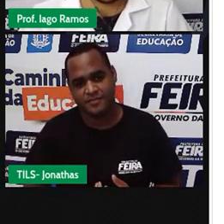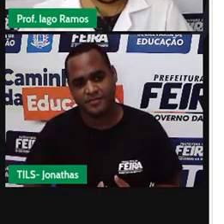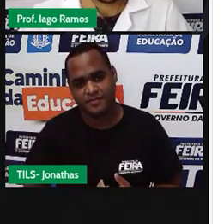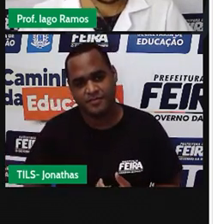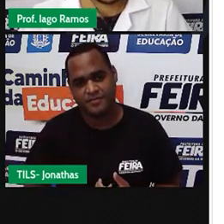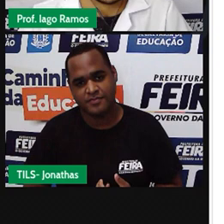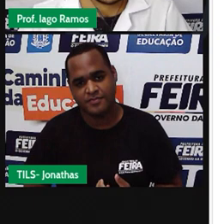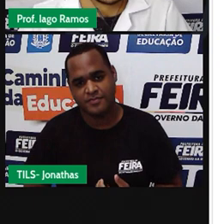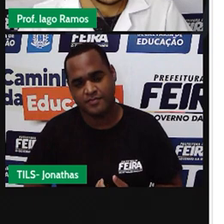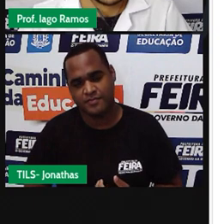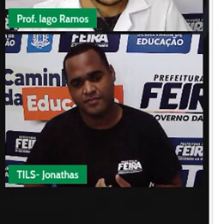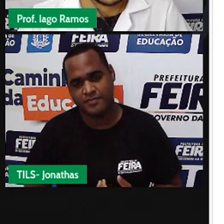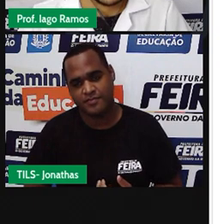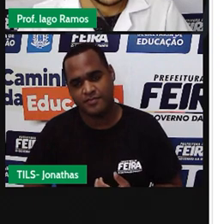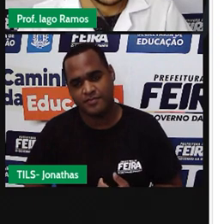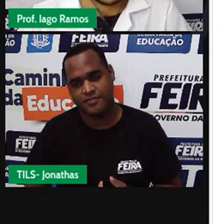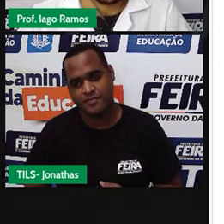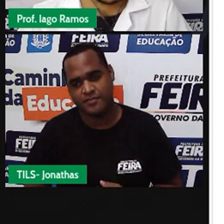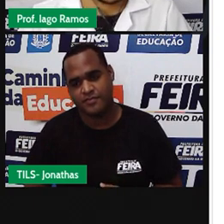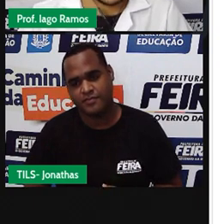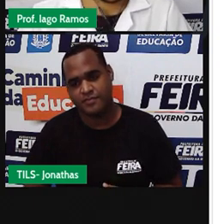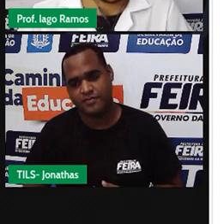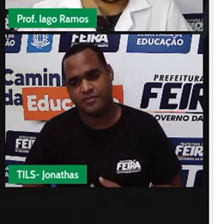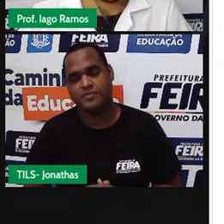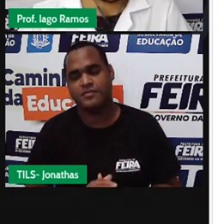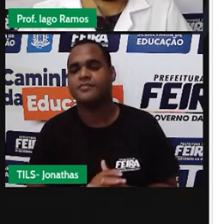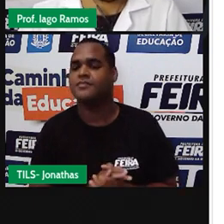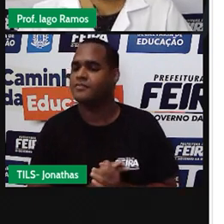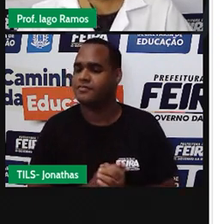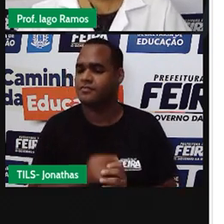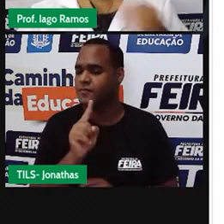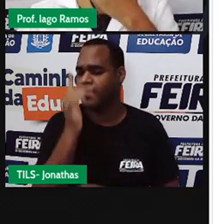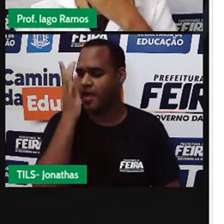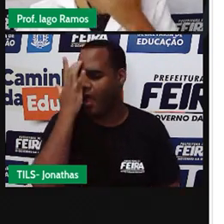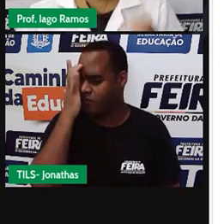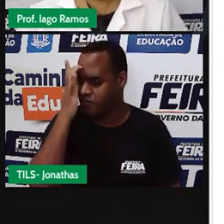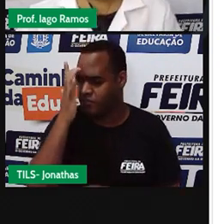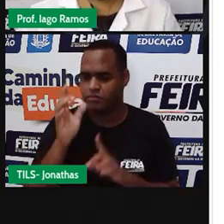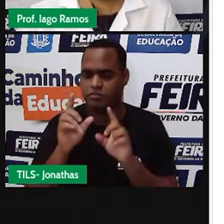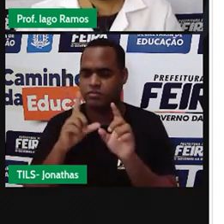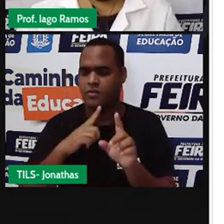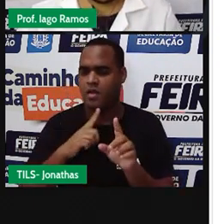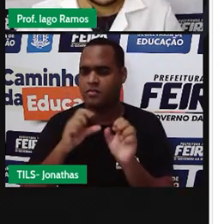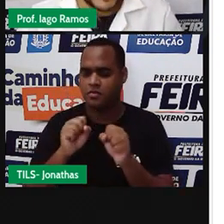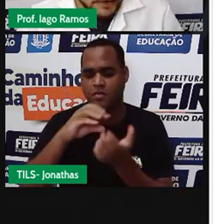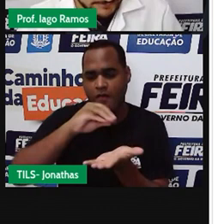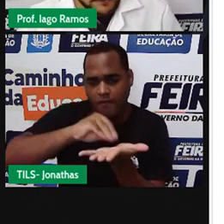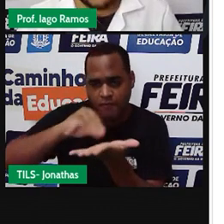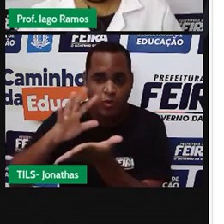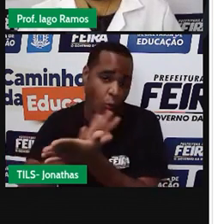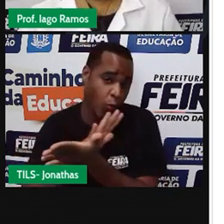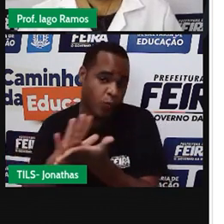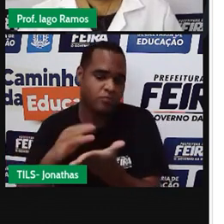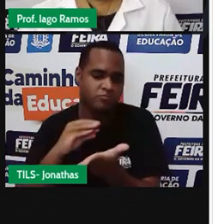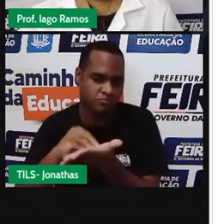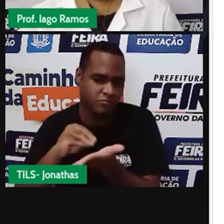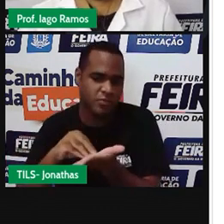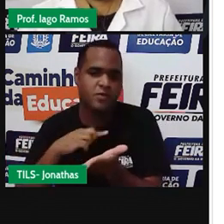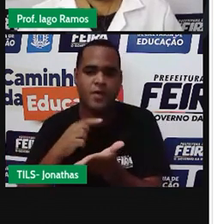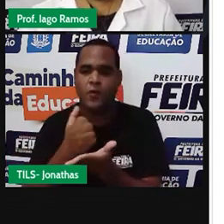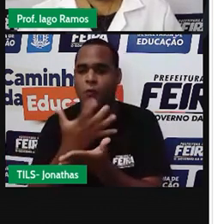Oi e aí se você acha que nesse espaço que sobrou aqui vai mais quantas fileiras